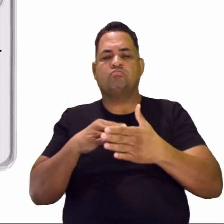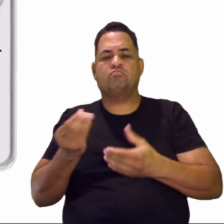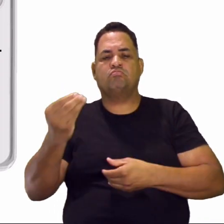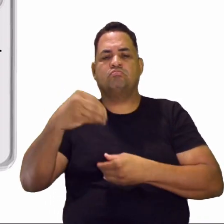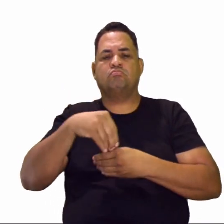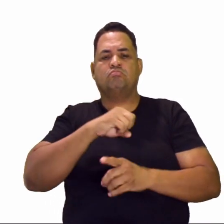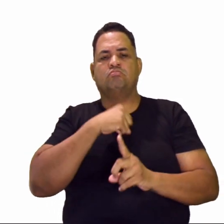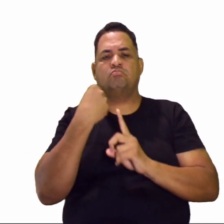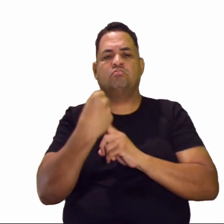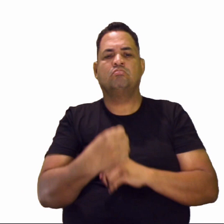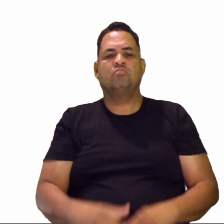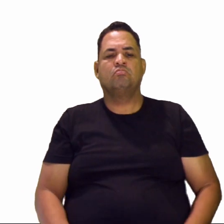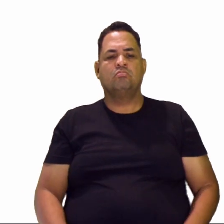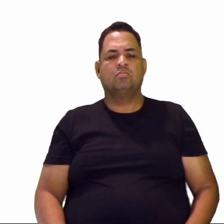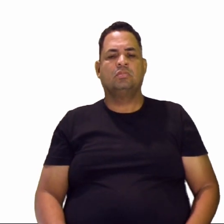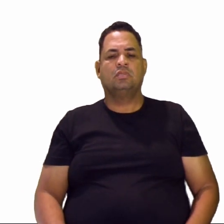né?